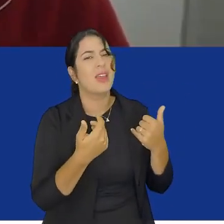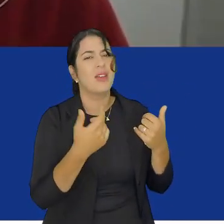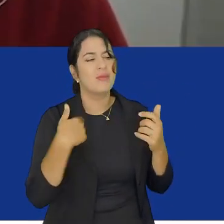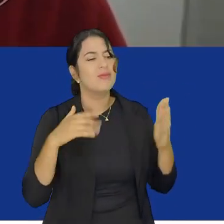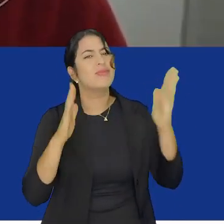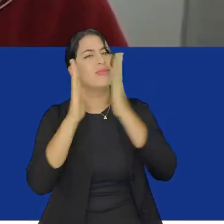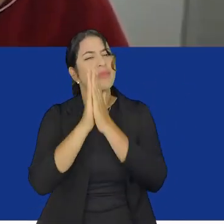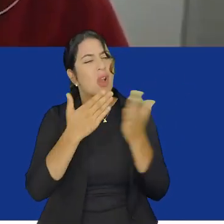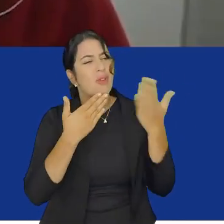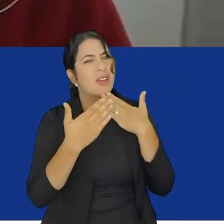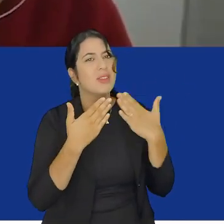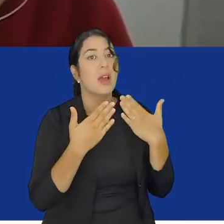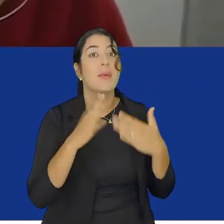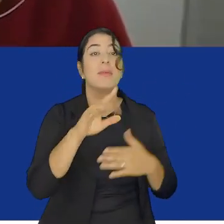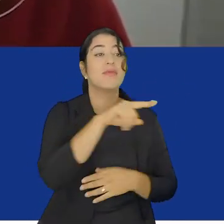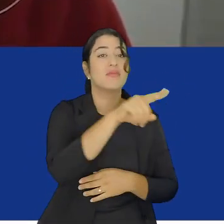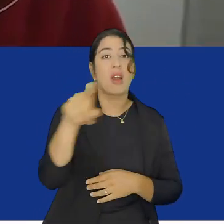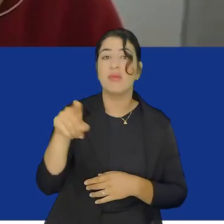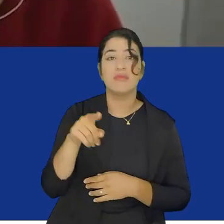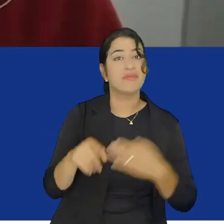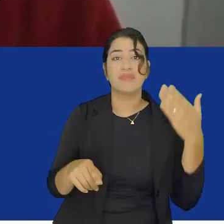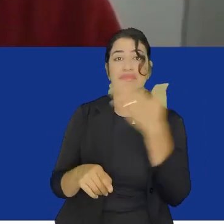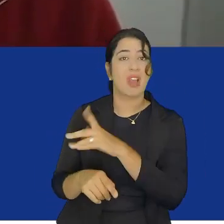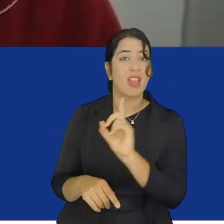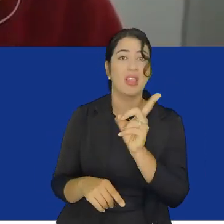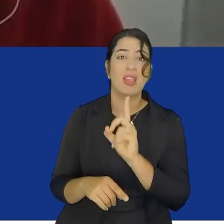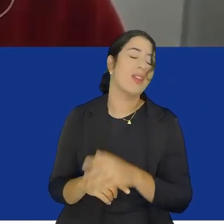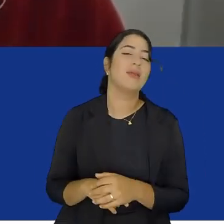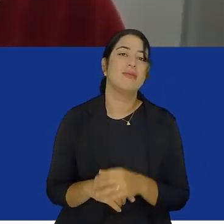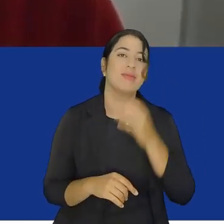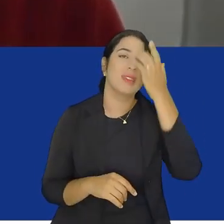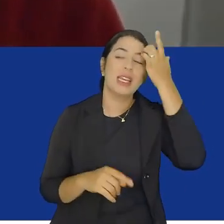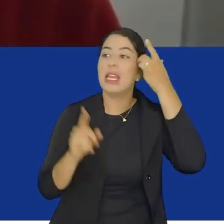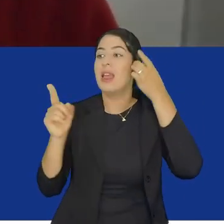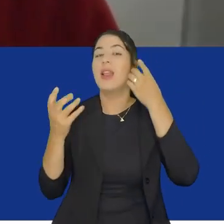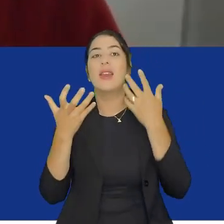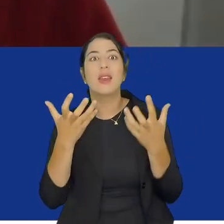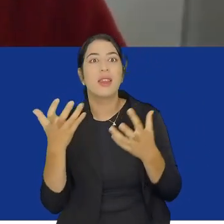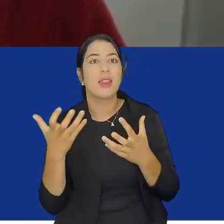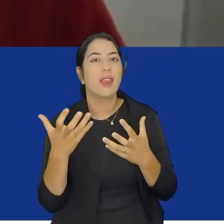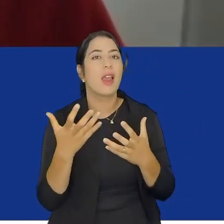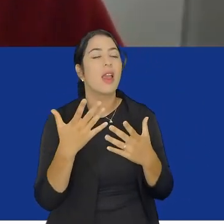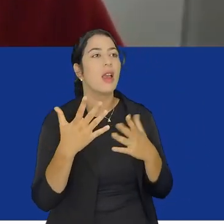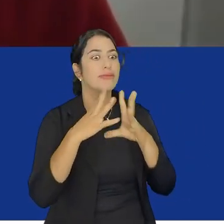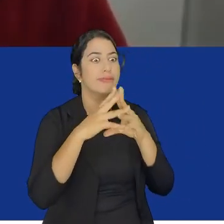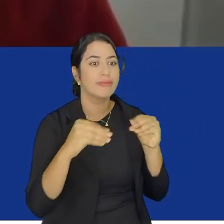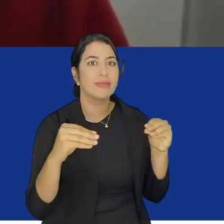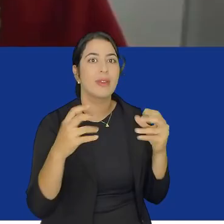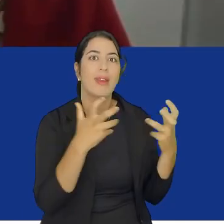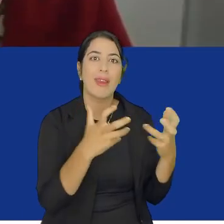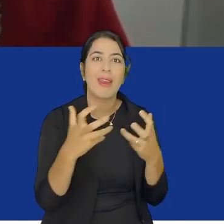vai, ninguém vai. Não, vamos desenvolver as coisas juntos. Então, assim, fica